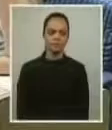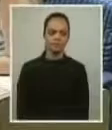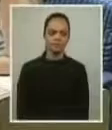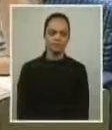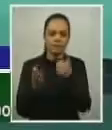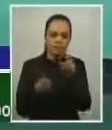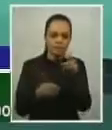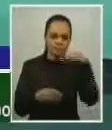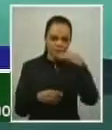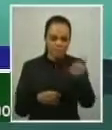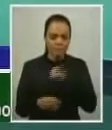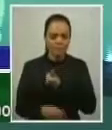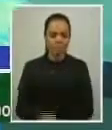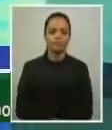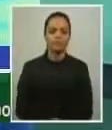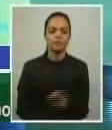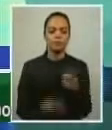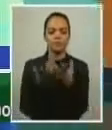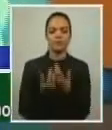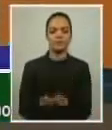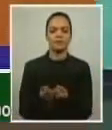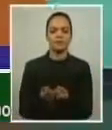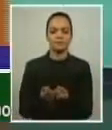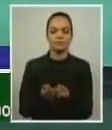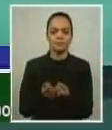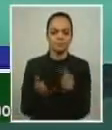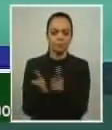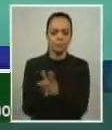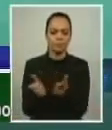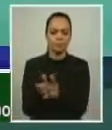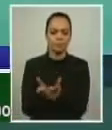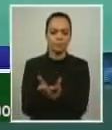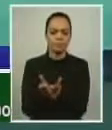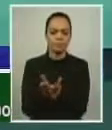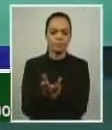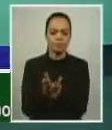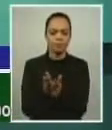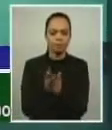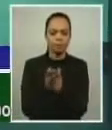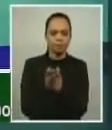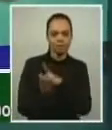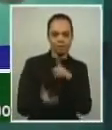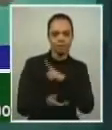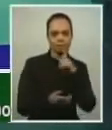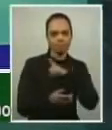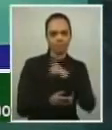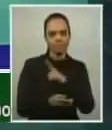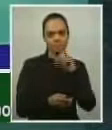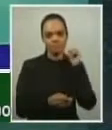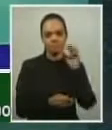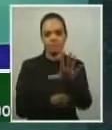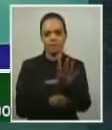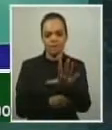Oi bom dia vocês receberão de forma impressa a mesma apresentação que parcialmente